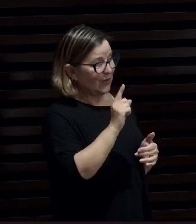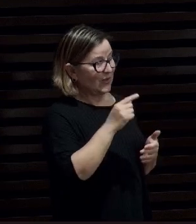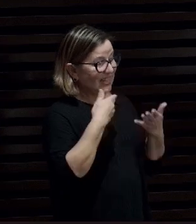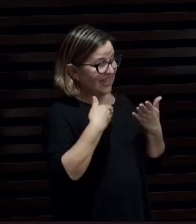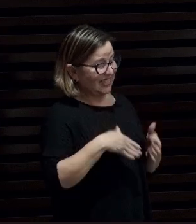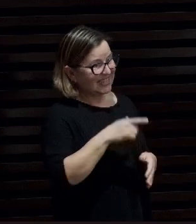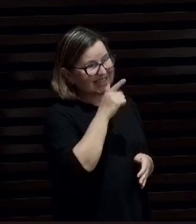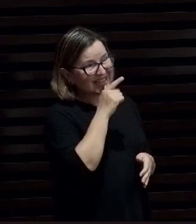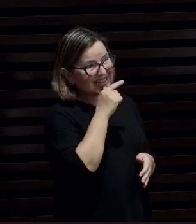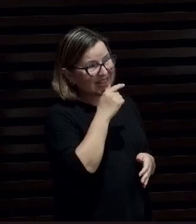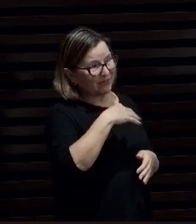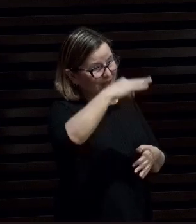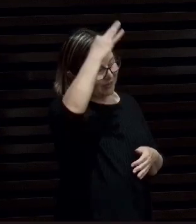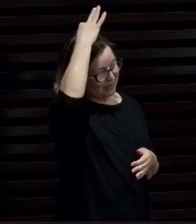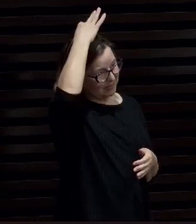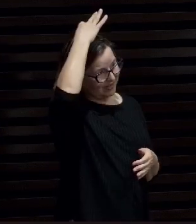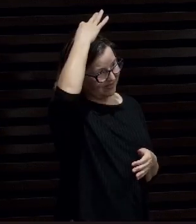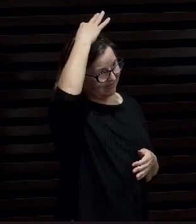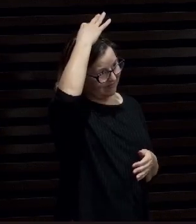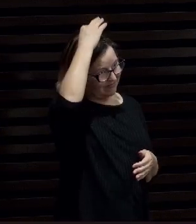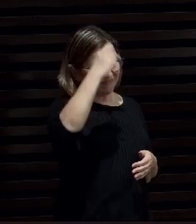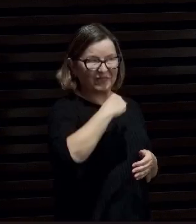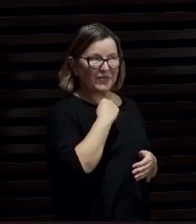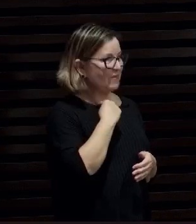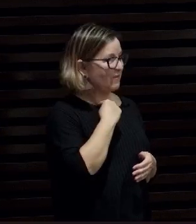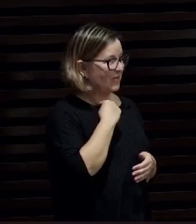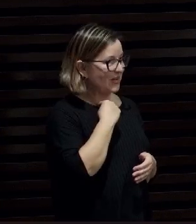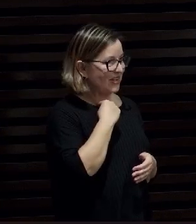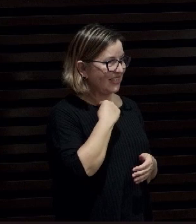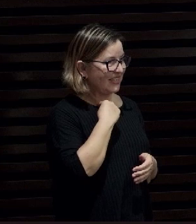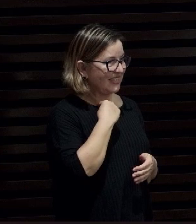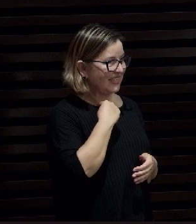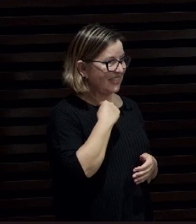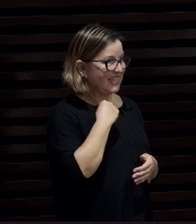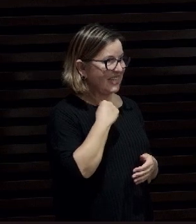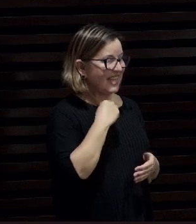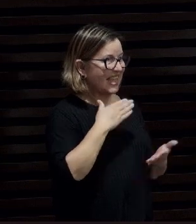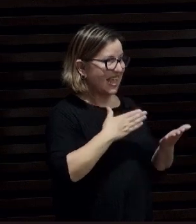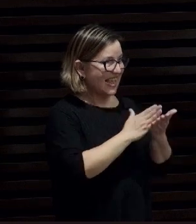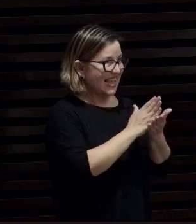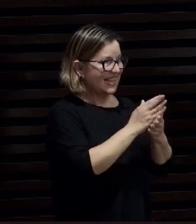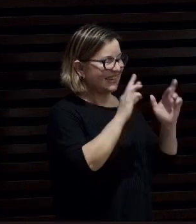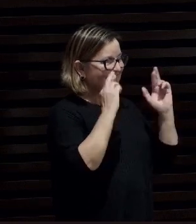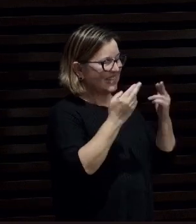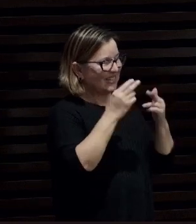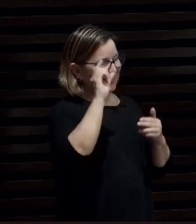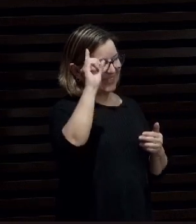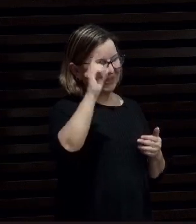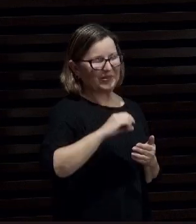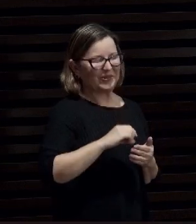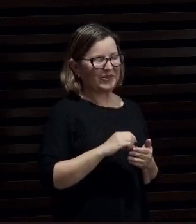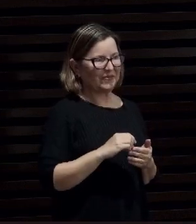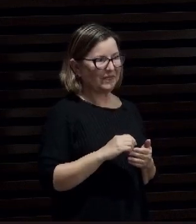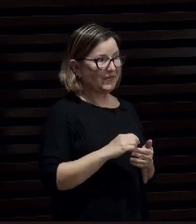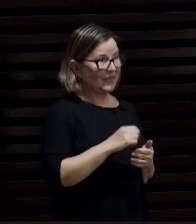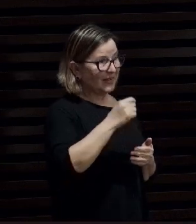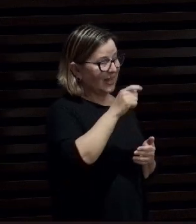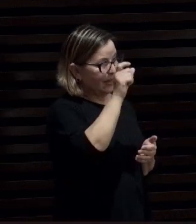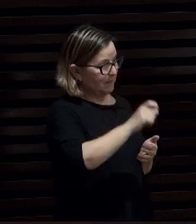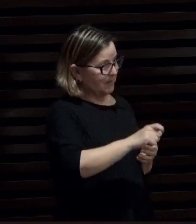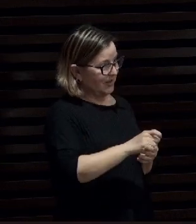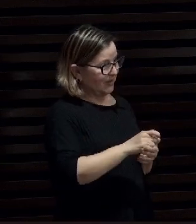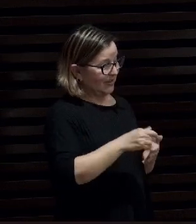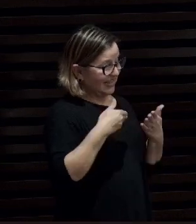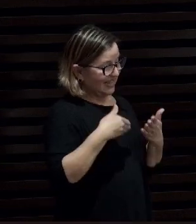água e do Espírito não pode entrar no reino de Deus. O que é nascido